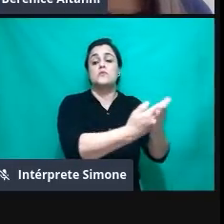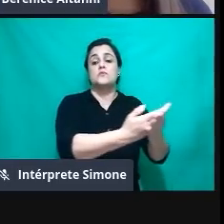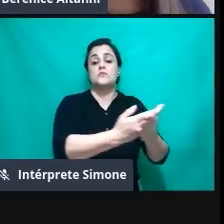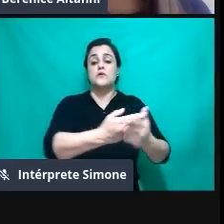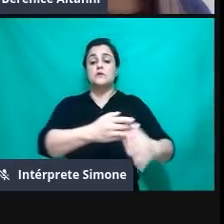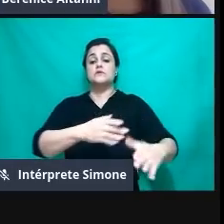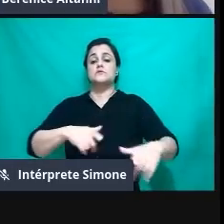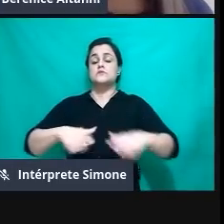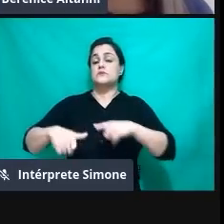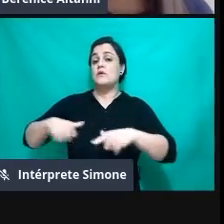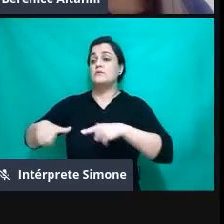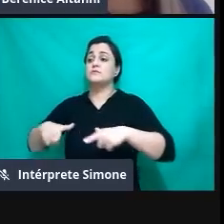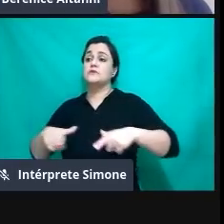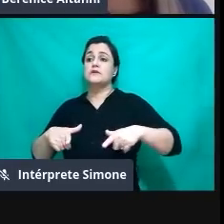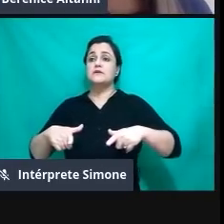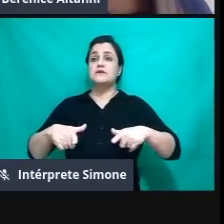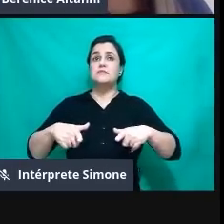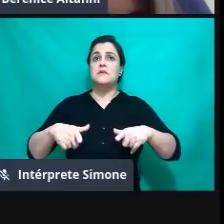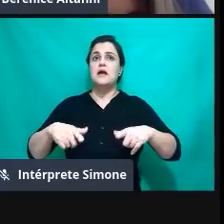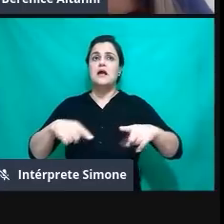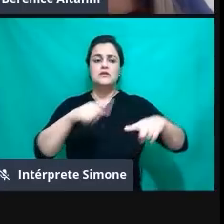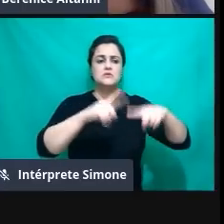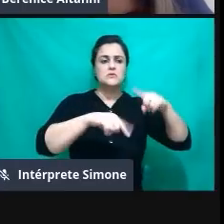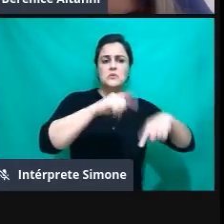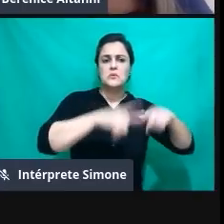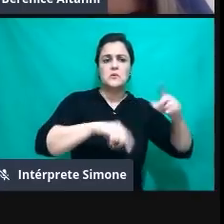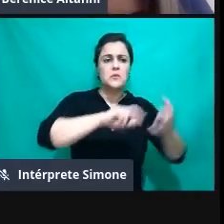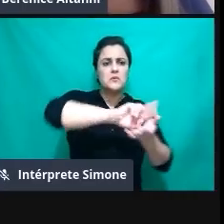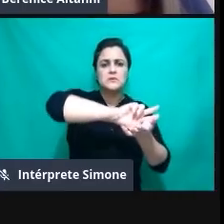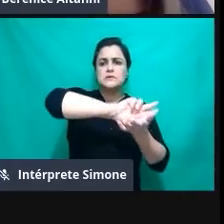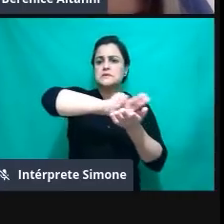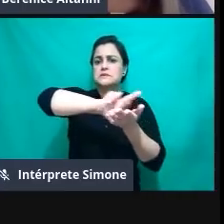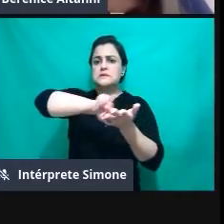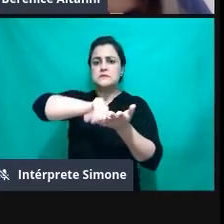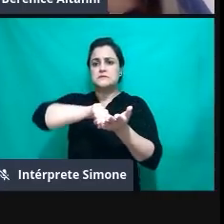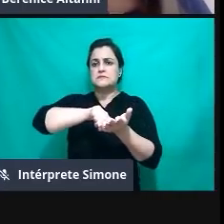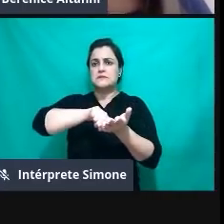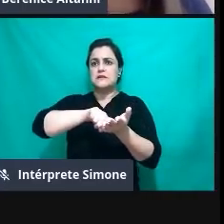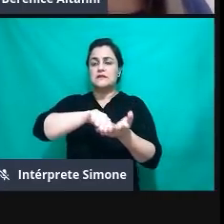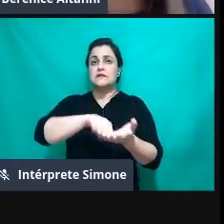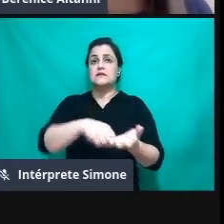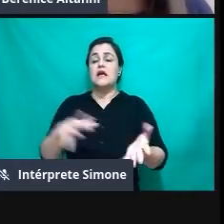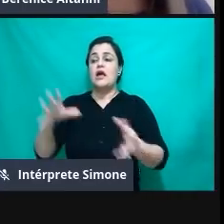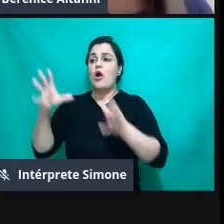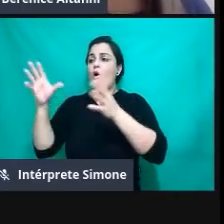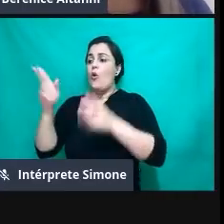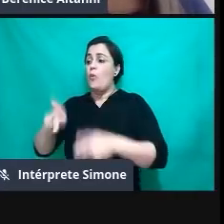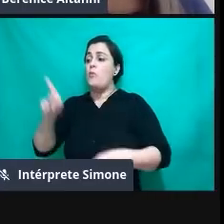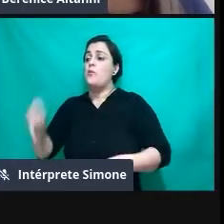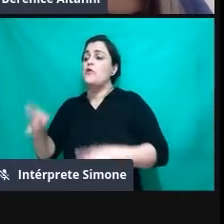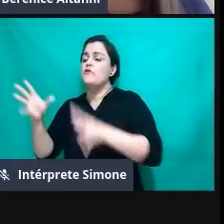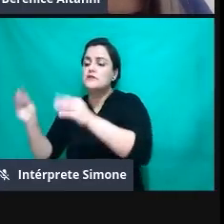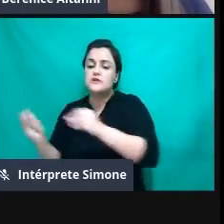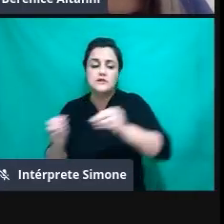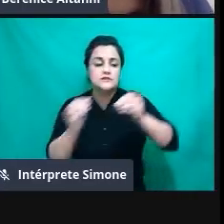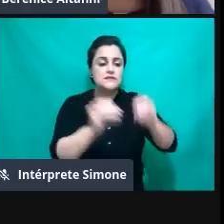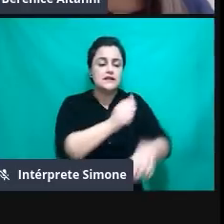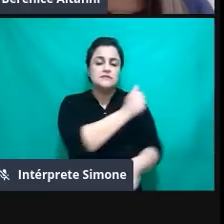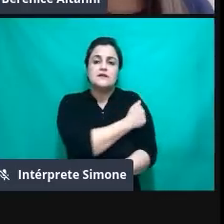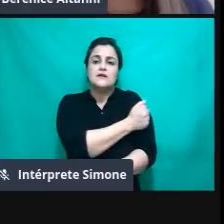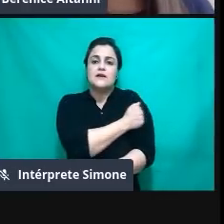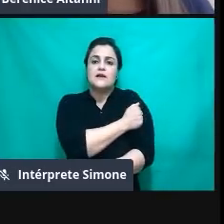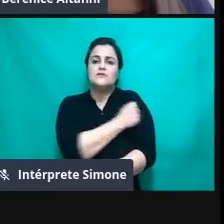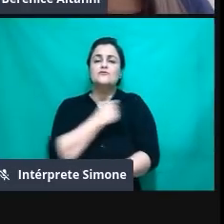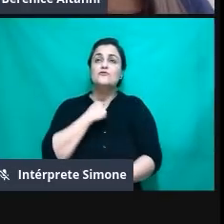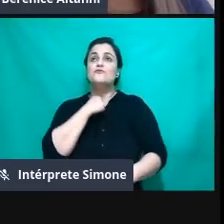muitos elementos que são utilizados para fazer o quê? Para que o aluno tenha mais vontade, ele seja mais engajado naquilo que ele está fazendo. E